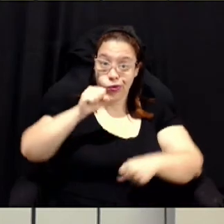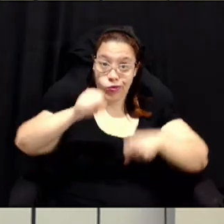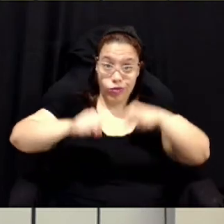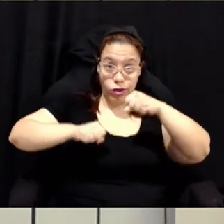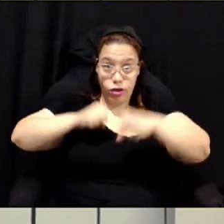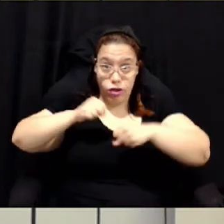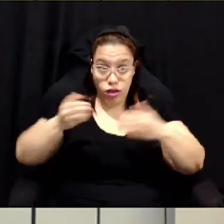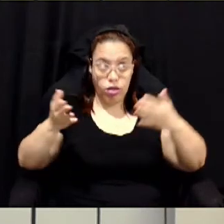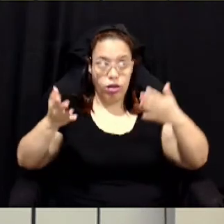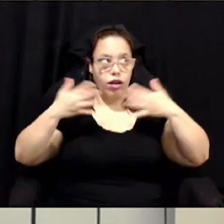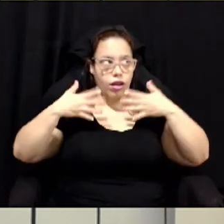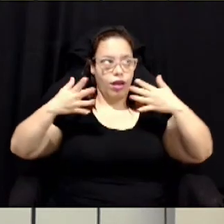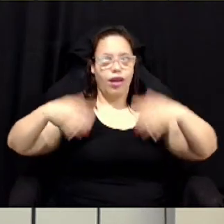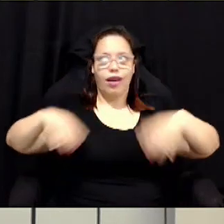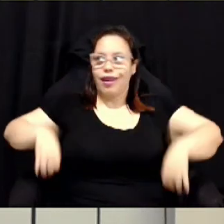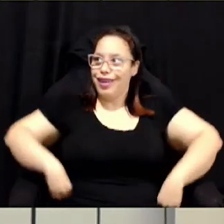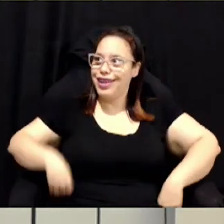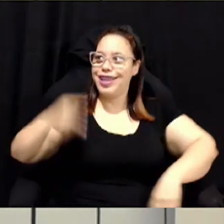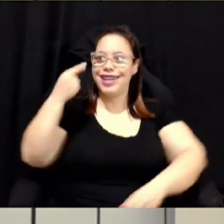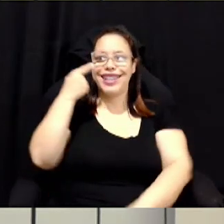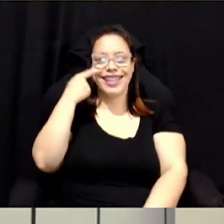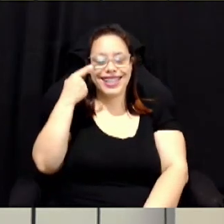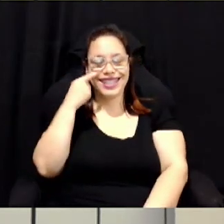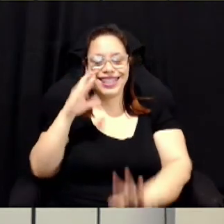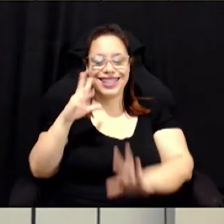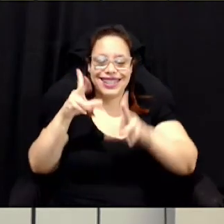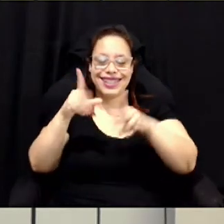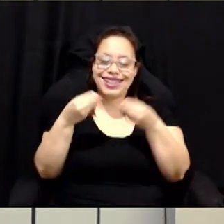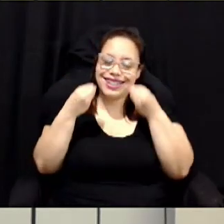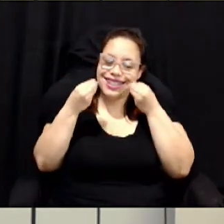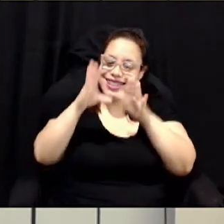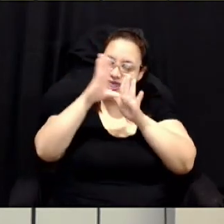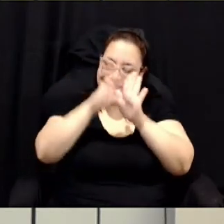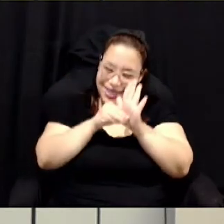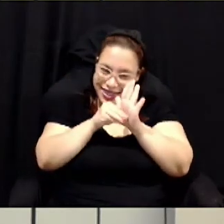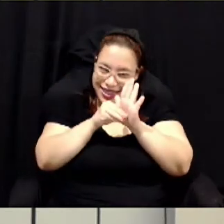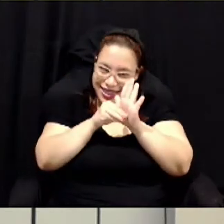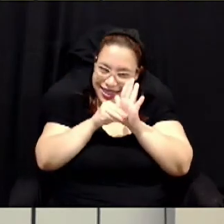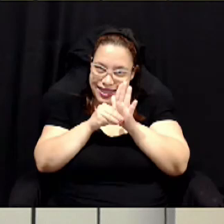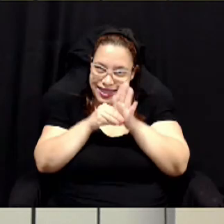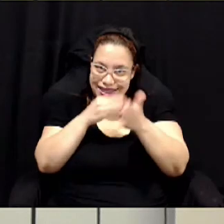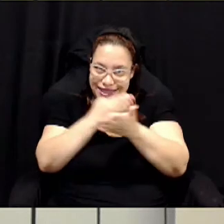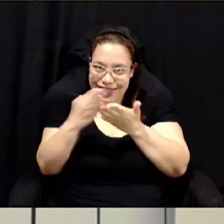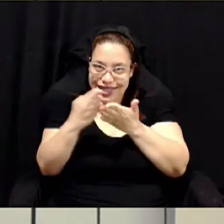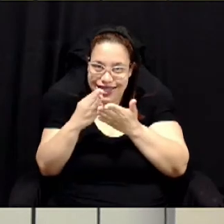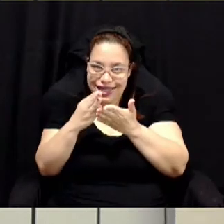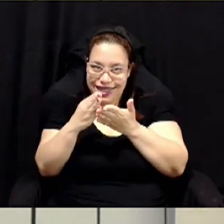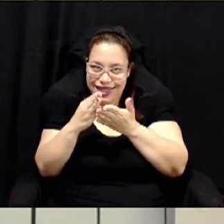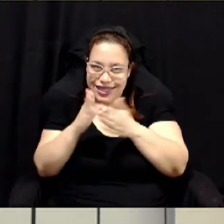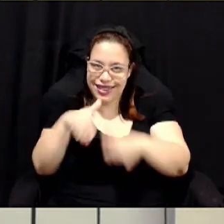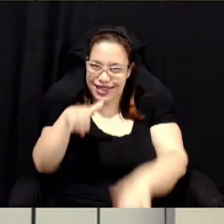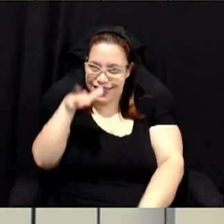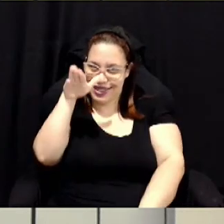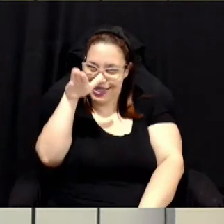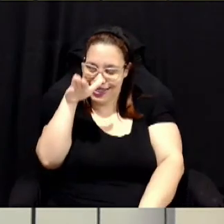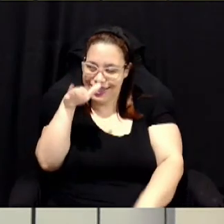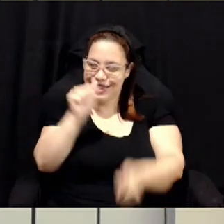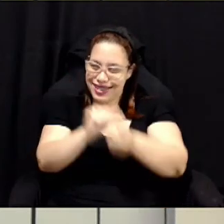fôlego. Fique ligado para ver como essa modalidade está conquistando cada vez mais adeptos.